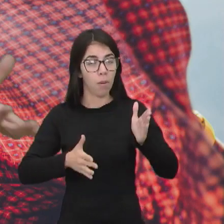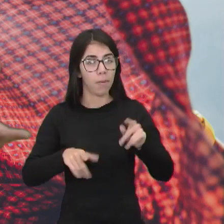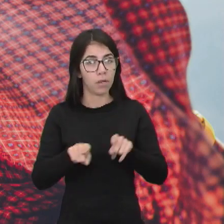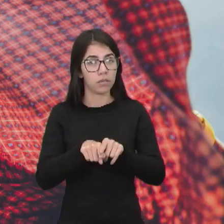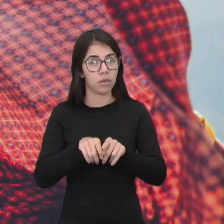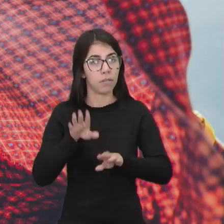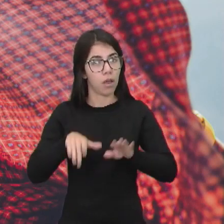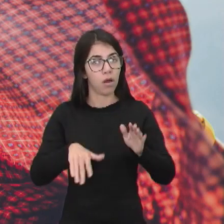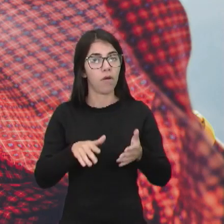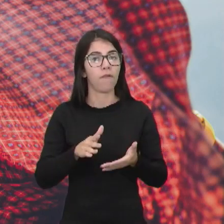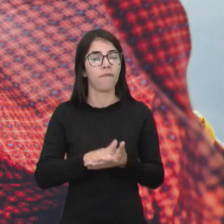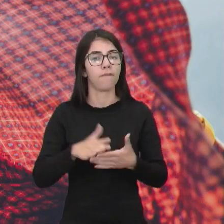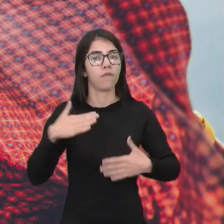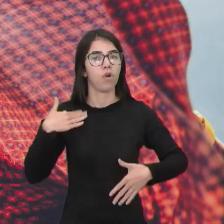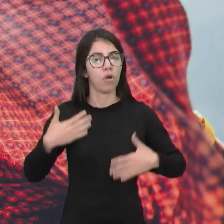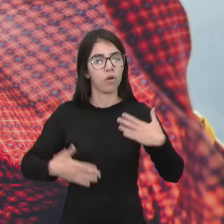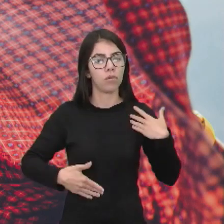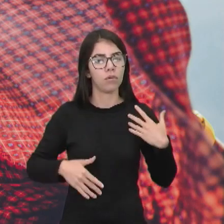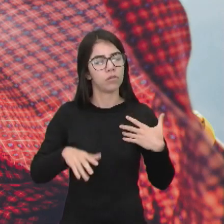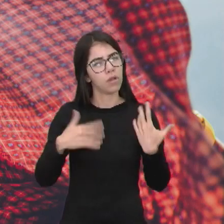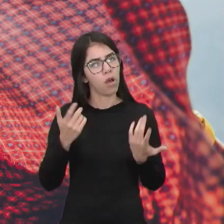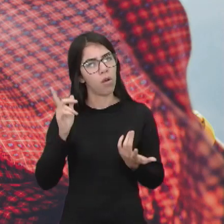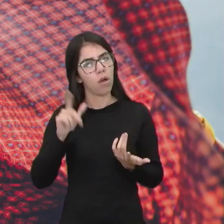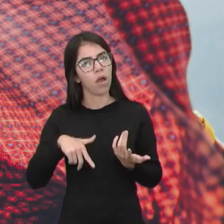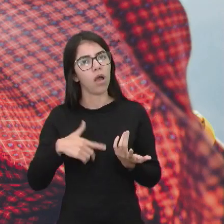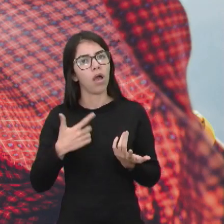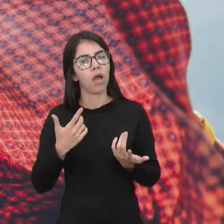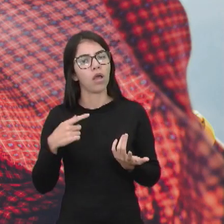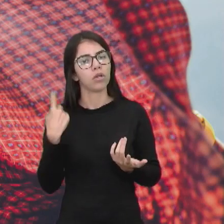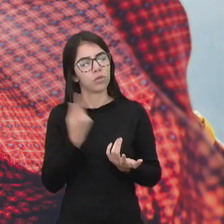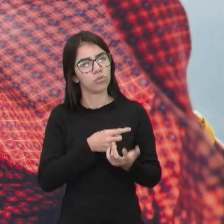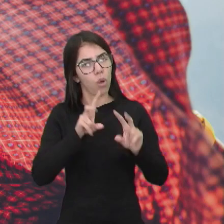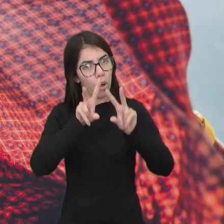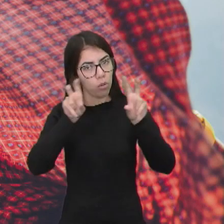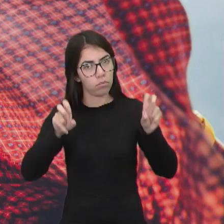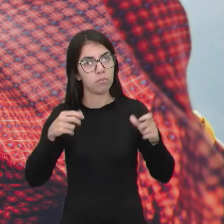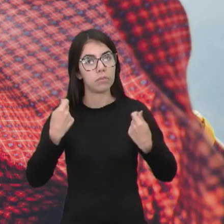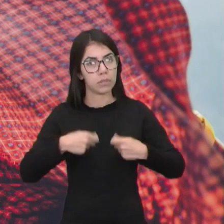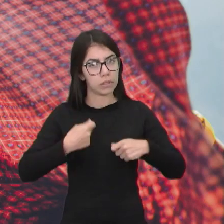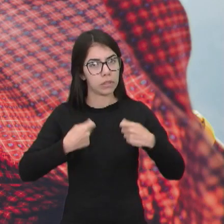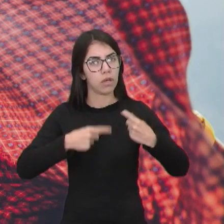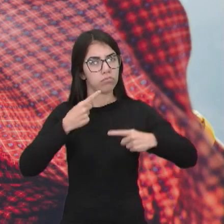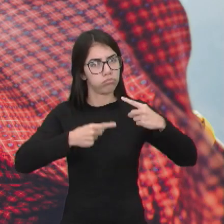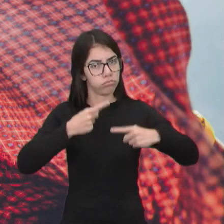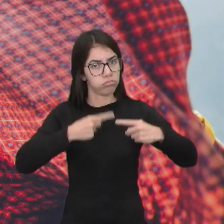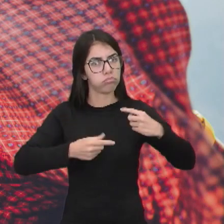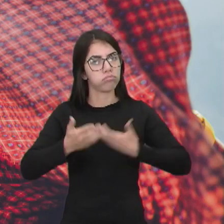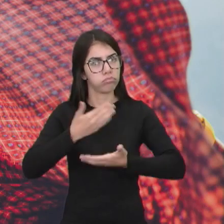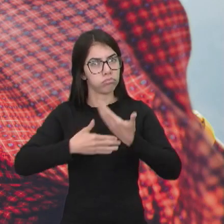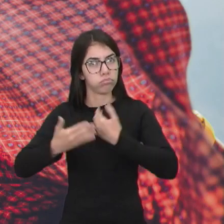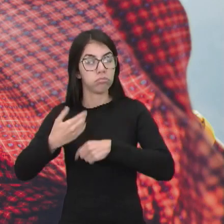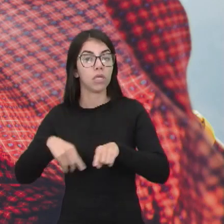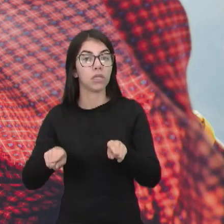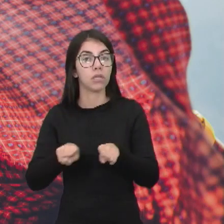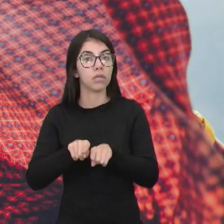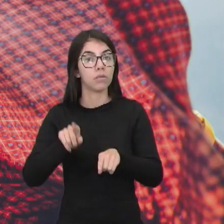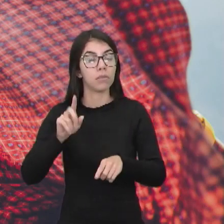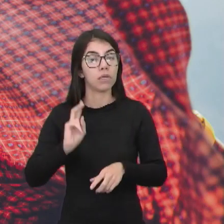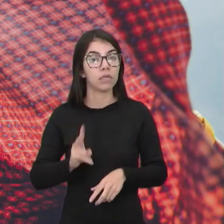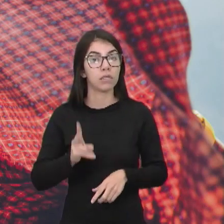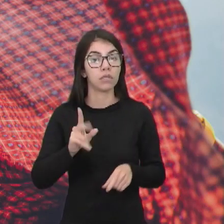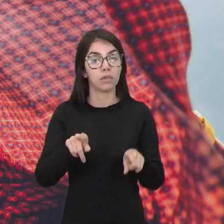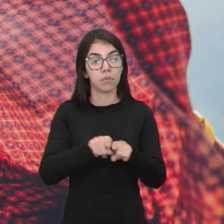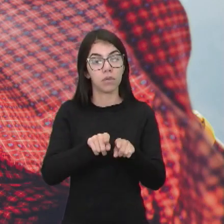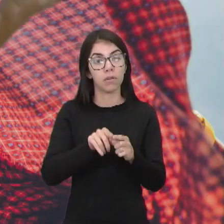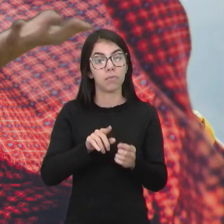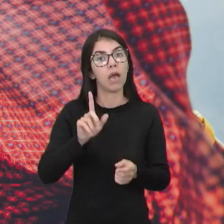até físico. Então é algo que a gente tem que sim discutir, tem que sim falar a respeito, mas sempre tendo em vista